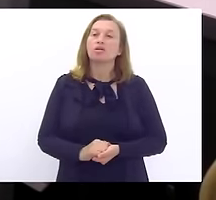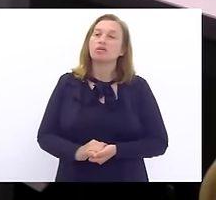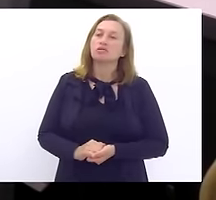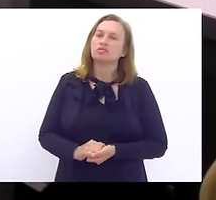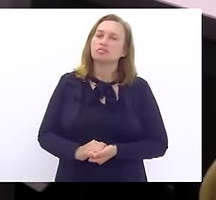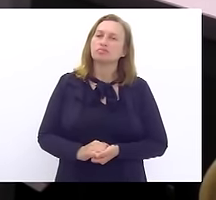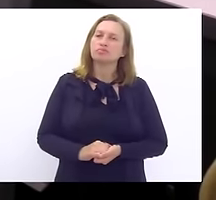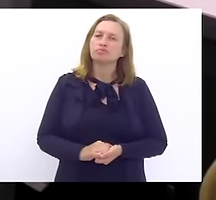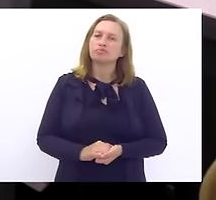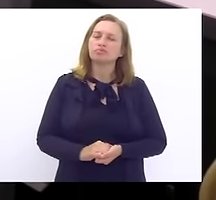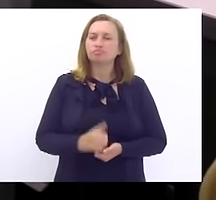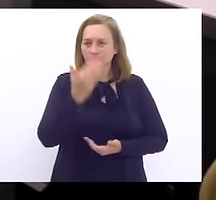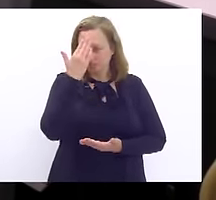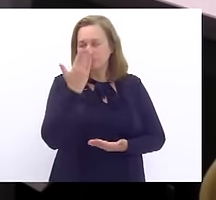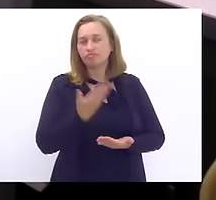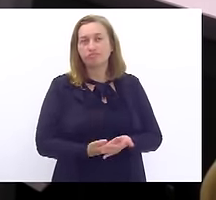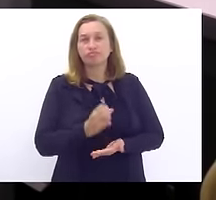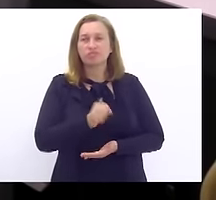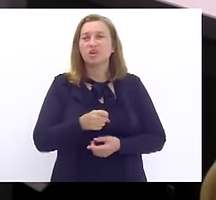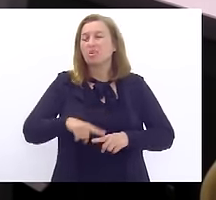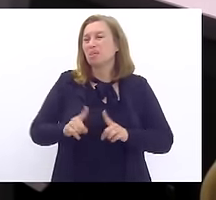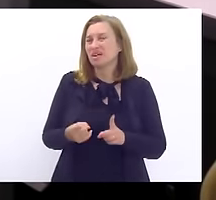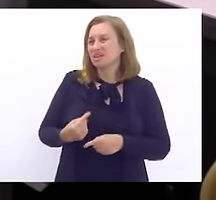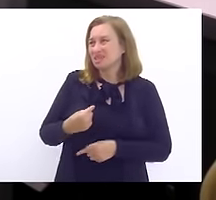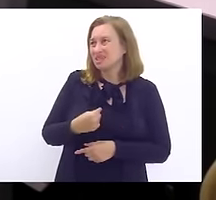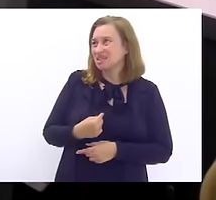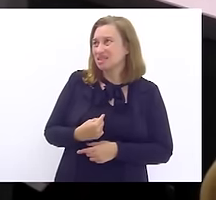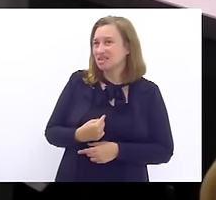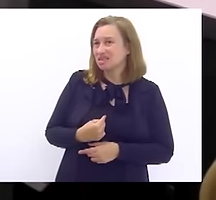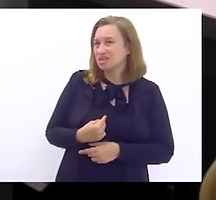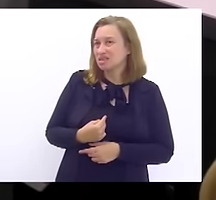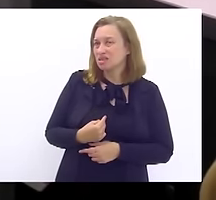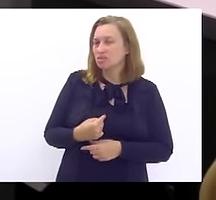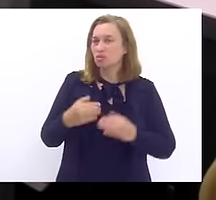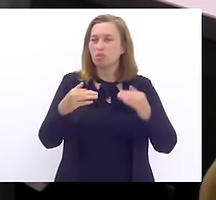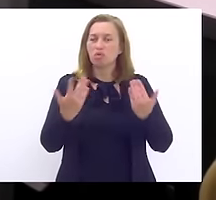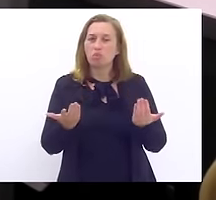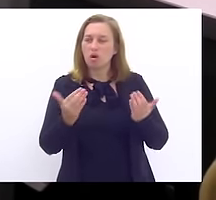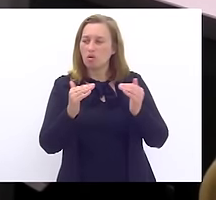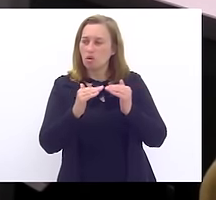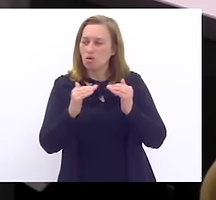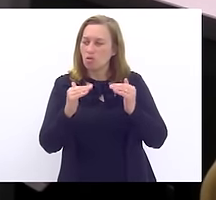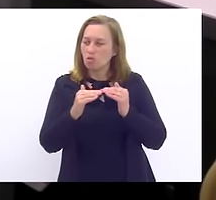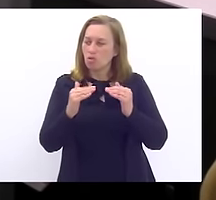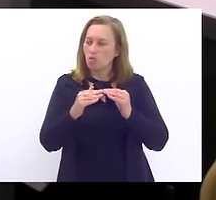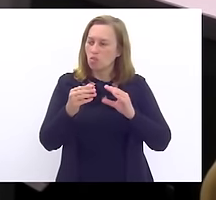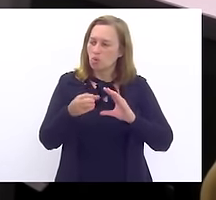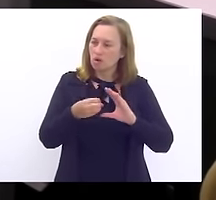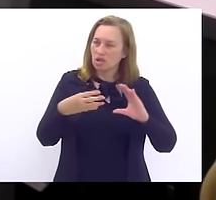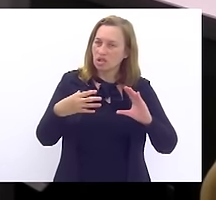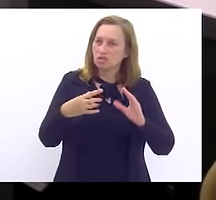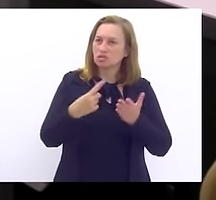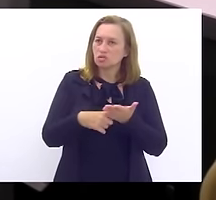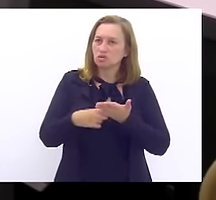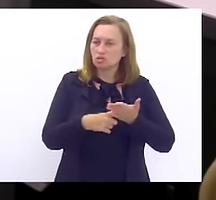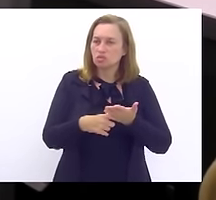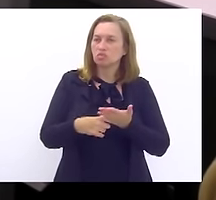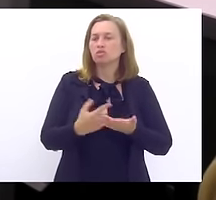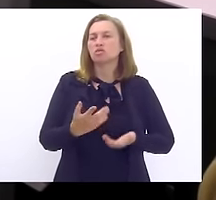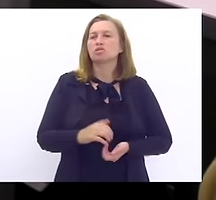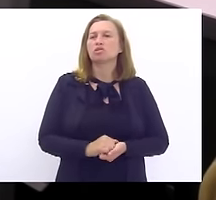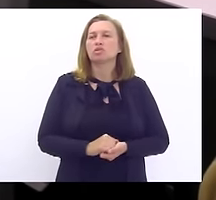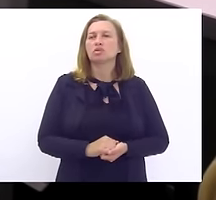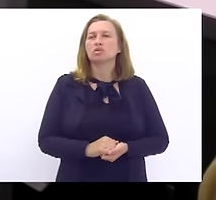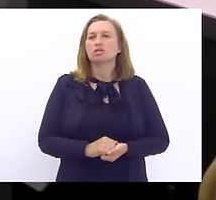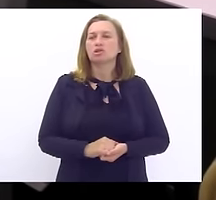eu eu acredito que sim agora não cabe a mim nesse aspecto como é um acordo governamental exercer esse tipo de pessoas execução eu não